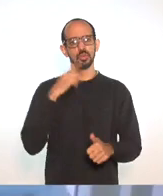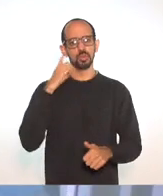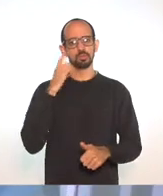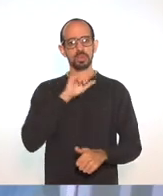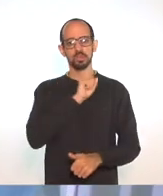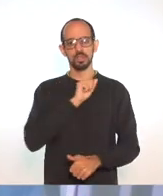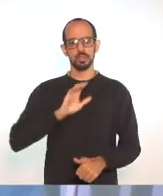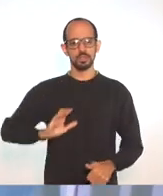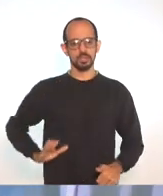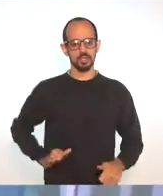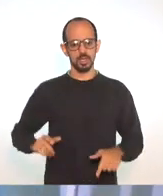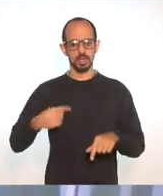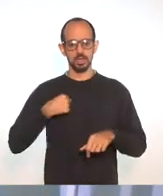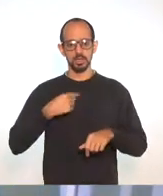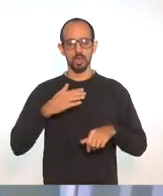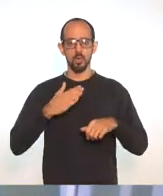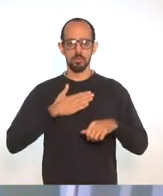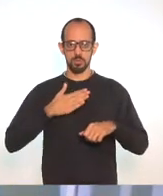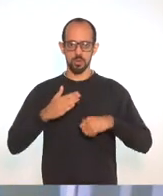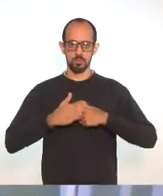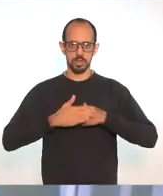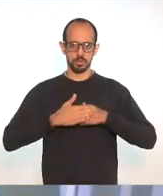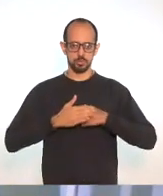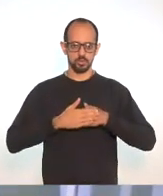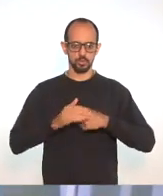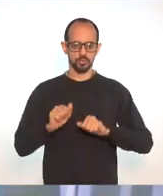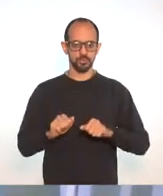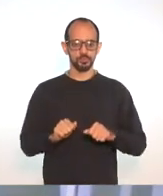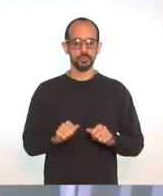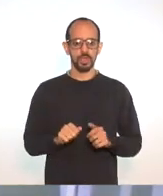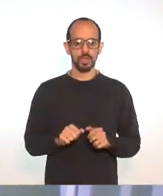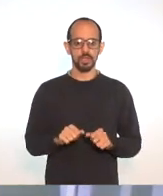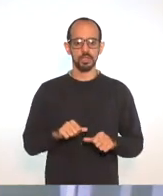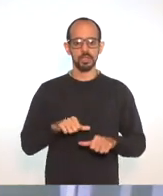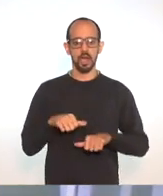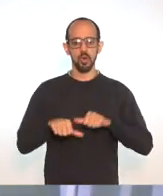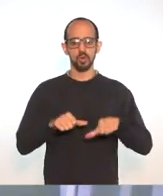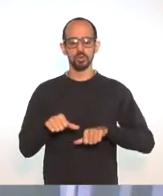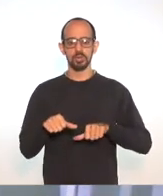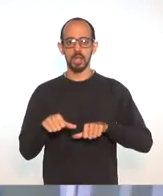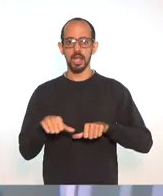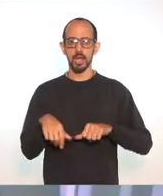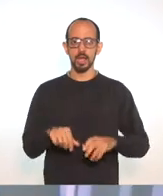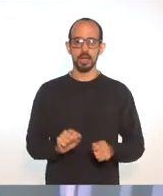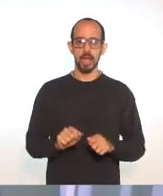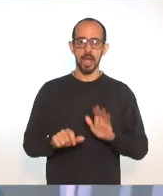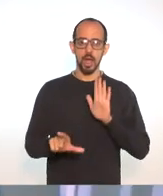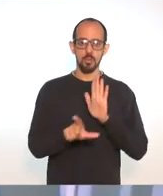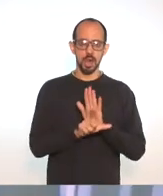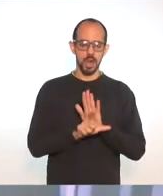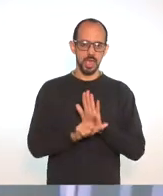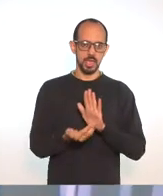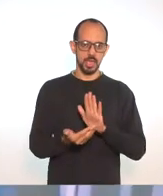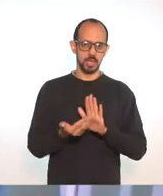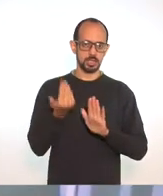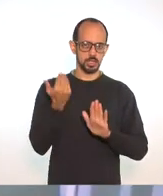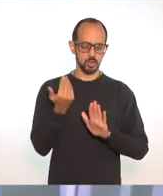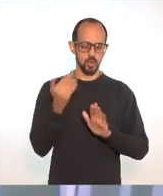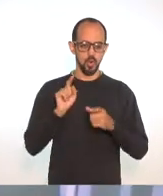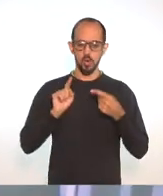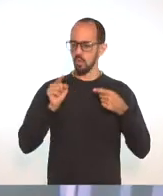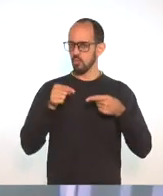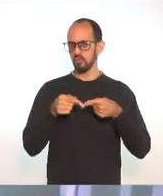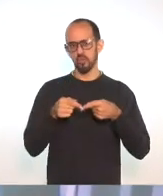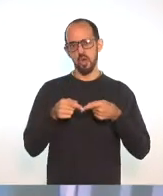complementar 184/2018 e dá outras providências e o objetivo da audiência é focar